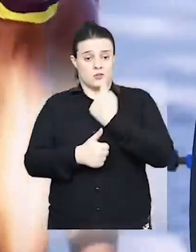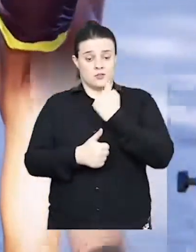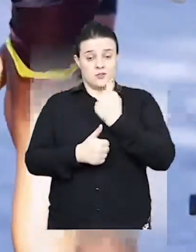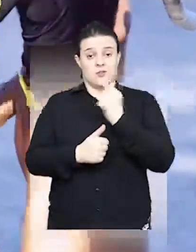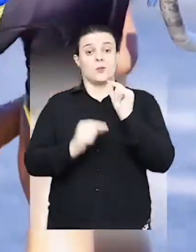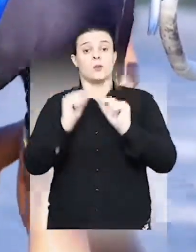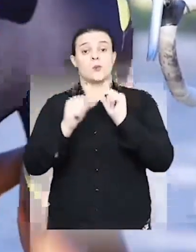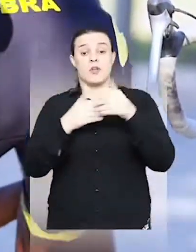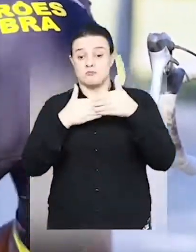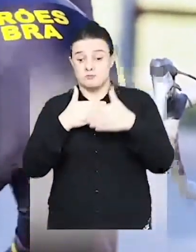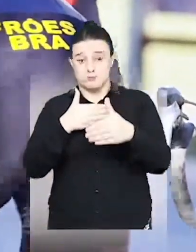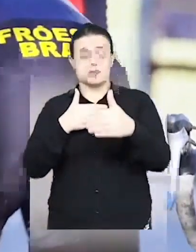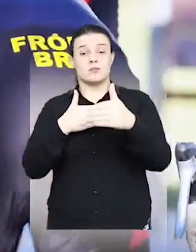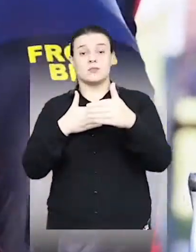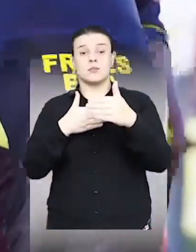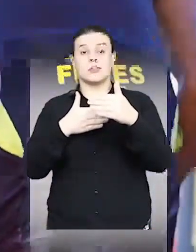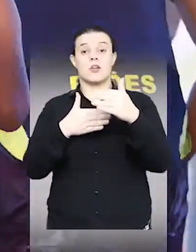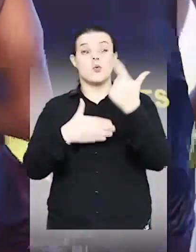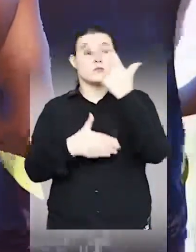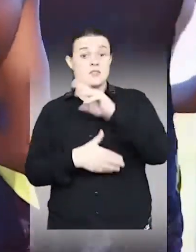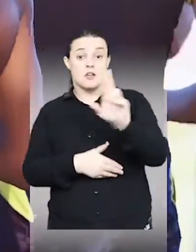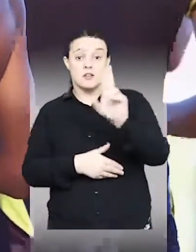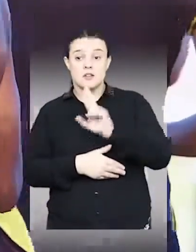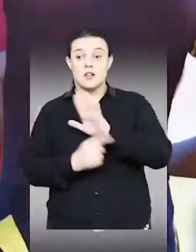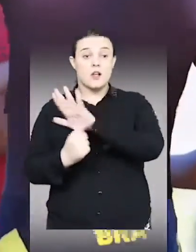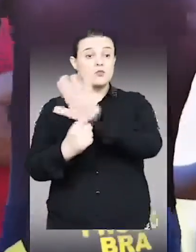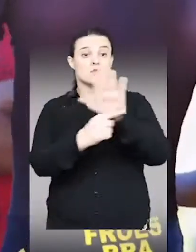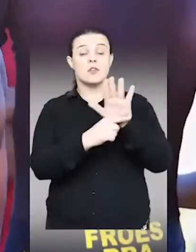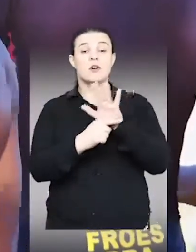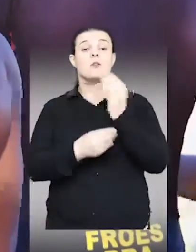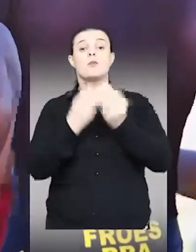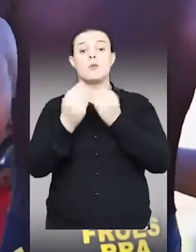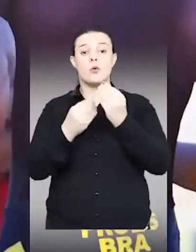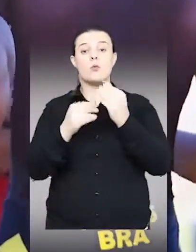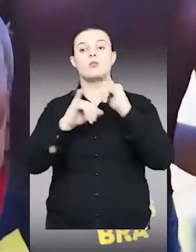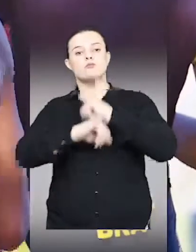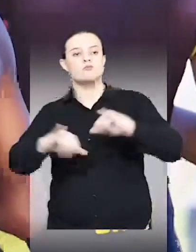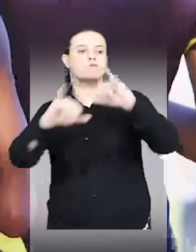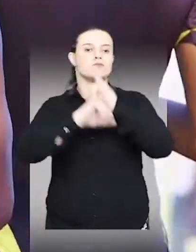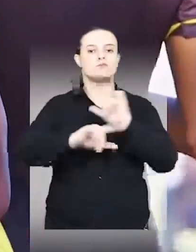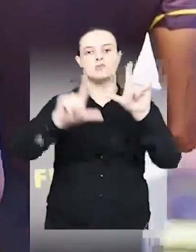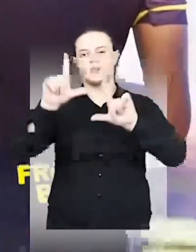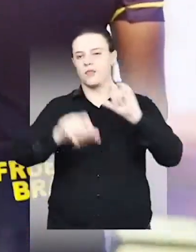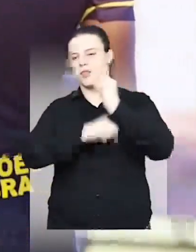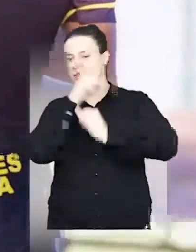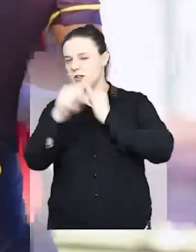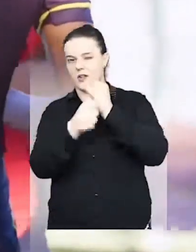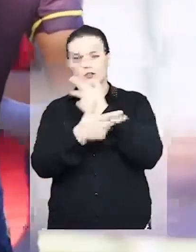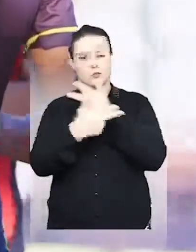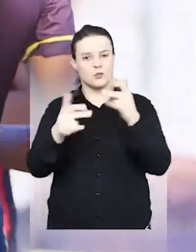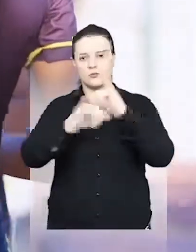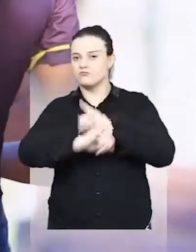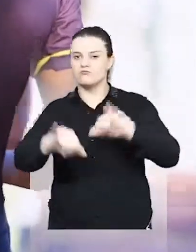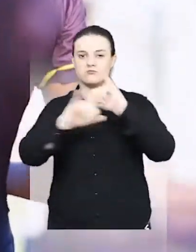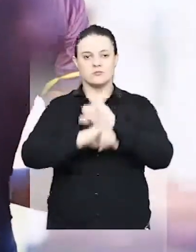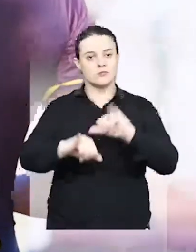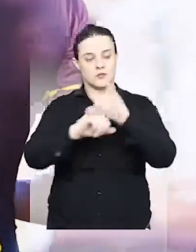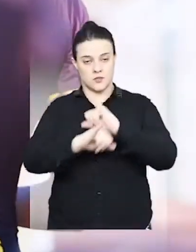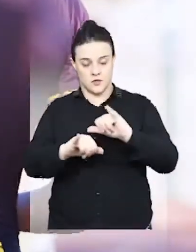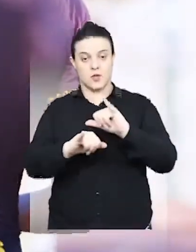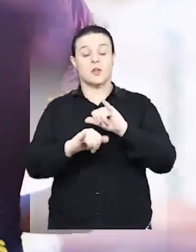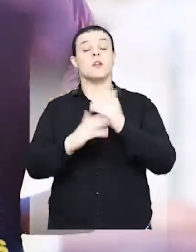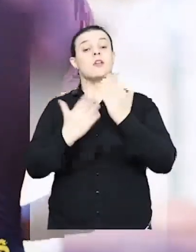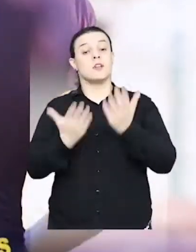um outdoor ambulante, então o maior retorno que o atleta pode dar é através da mídia, né? Através do espaço da